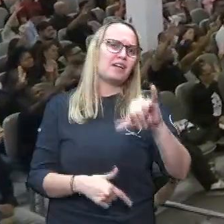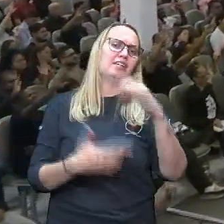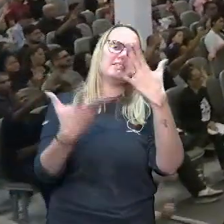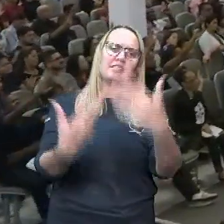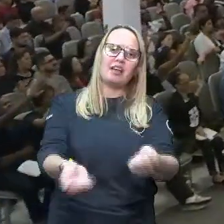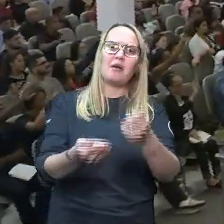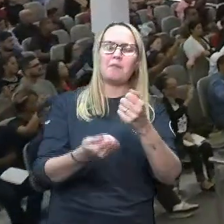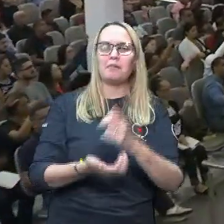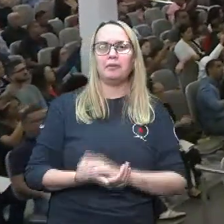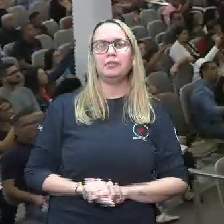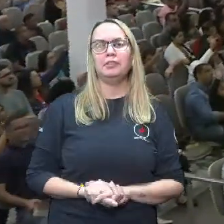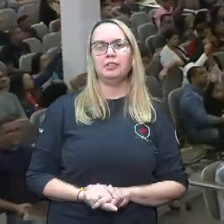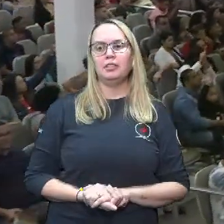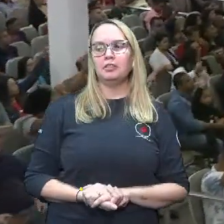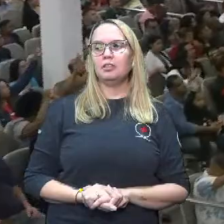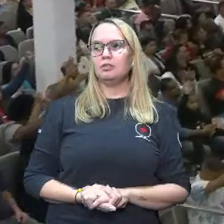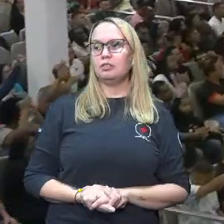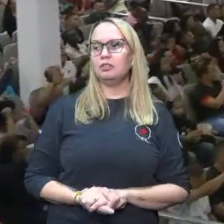palavra.